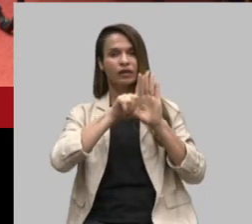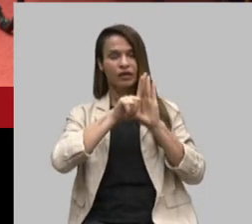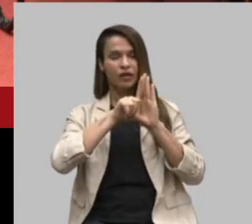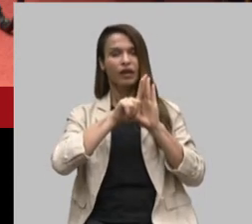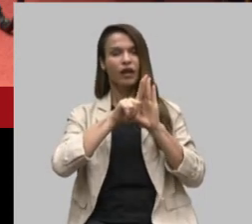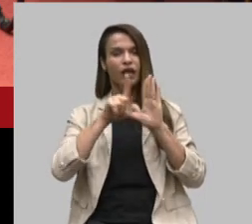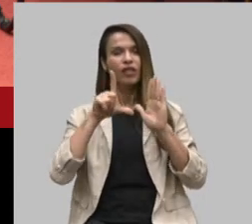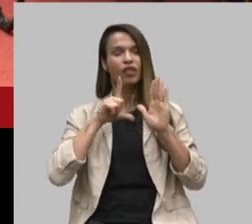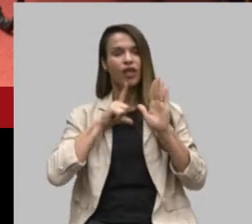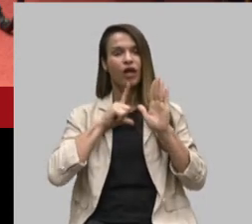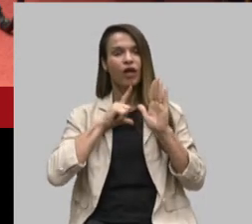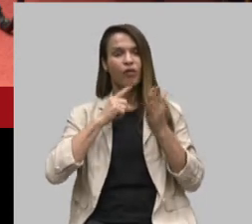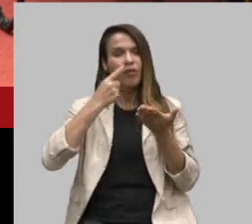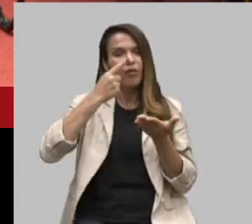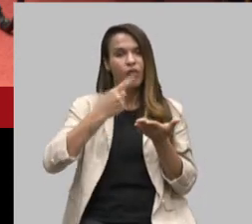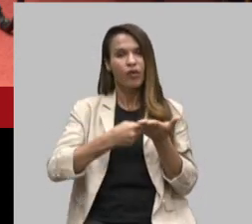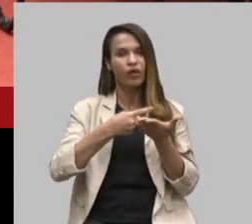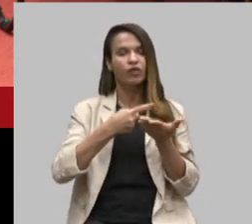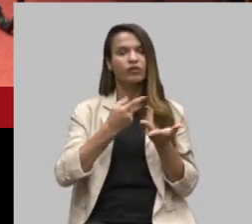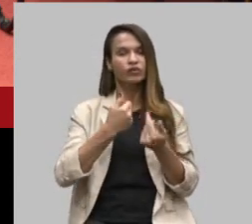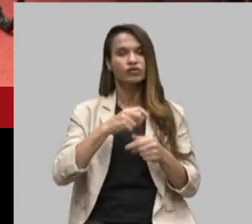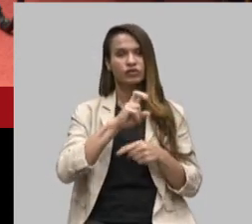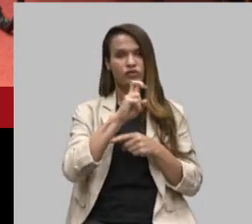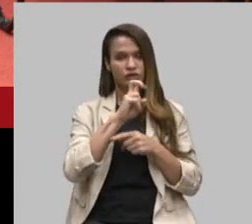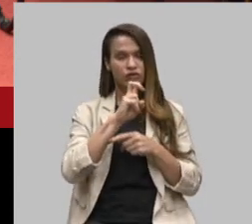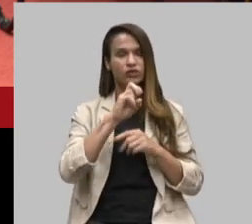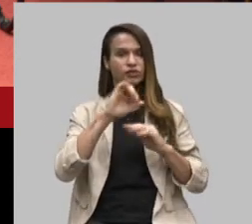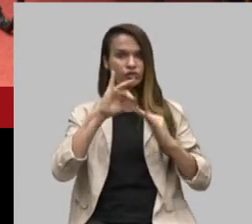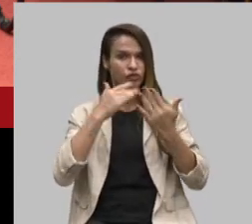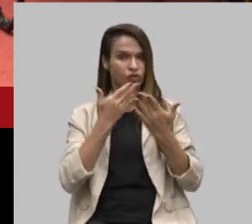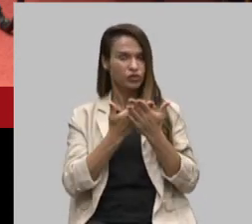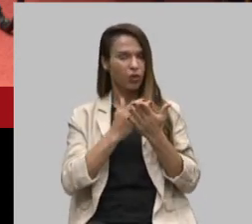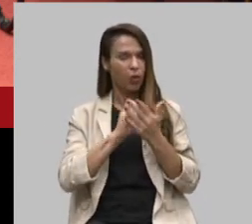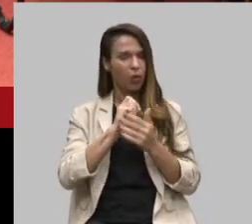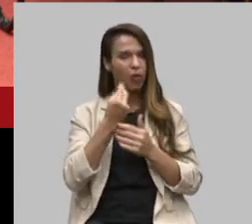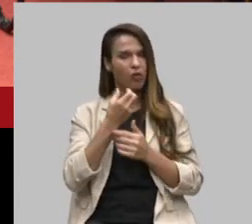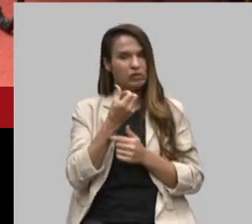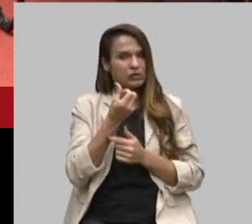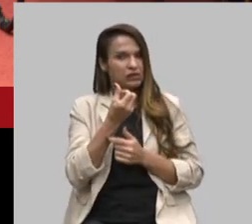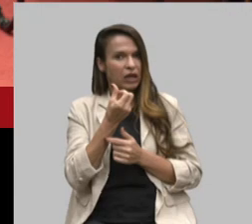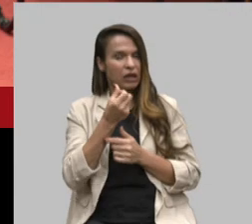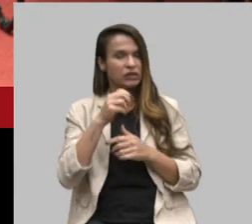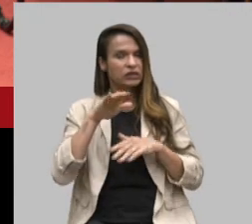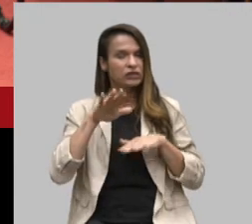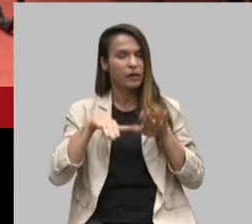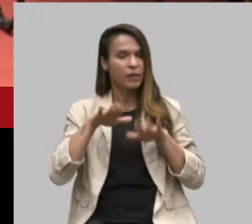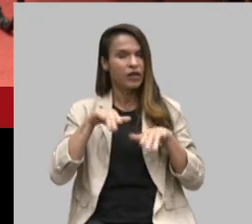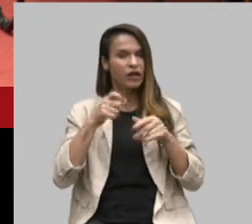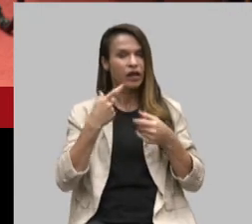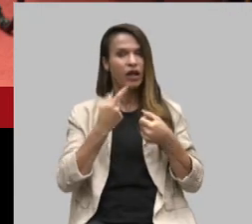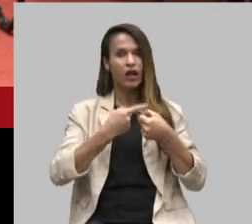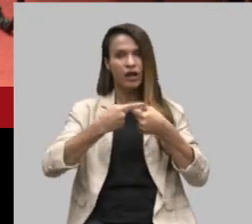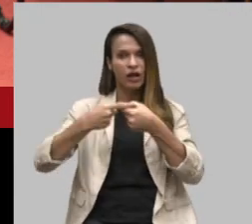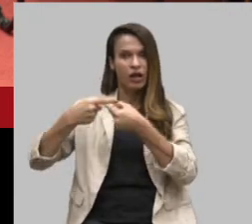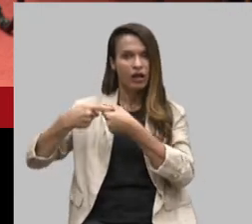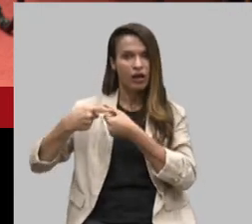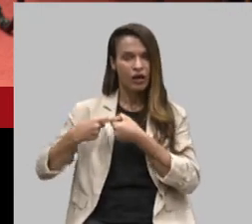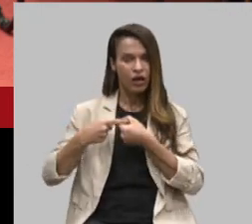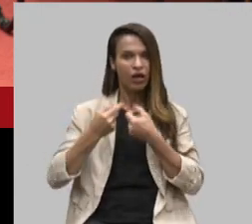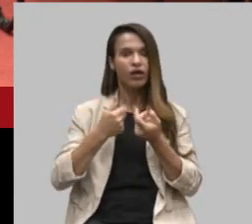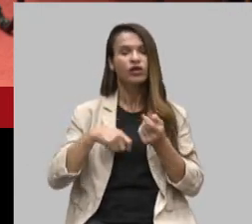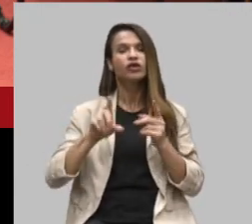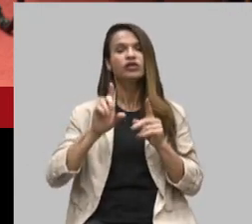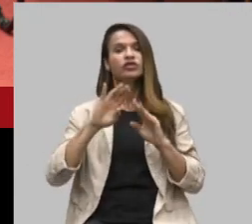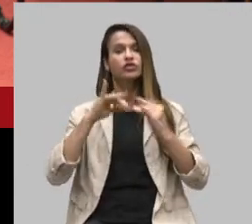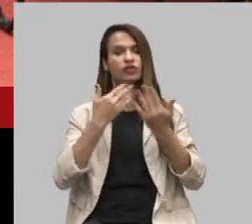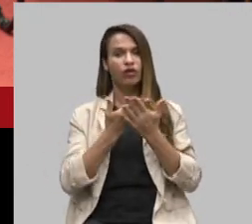requerimento de cinco escolas ou seis dependendo da cidade em escolas a nível estadual